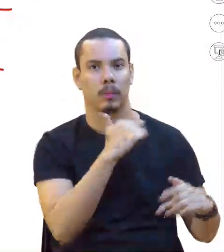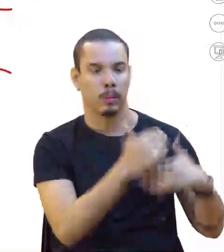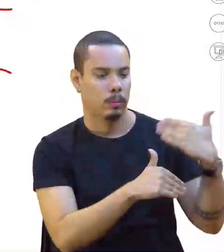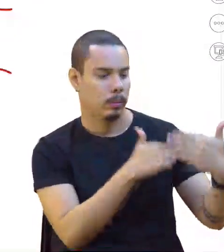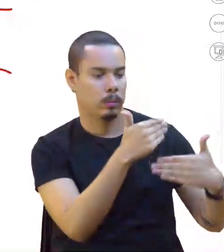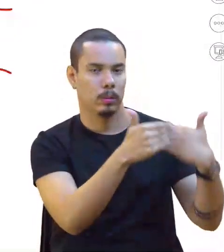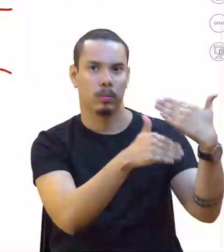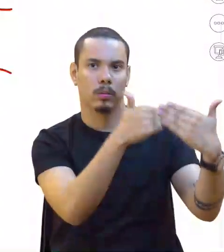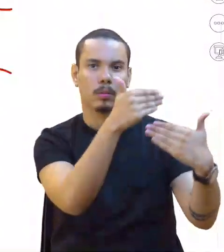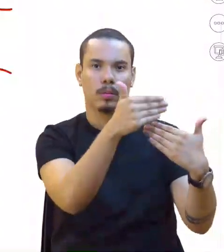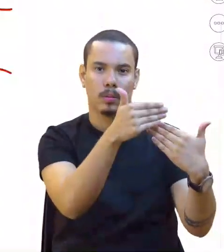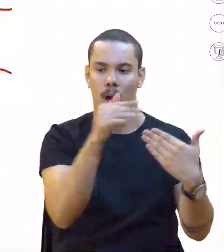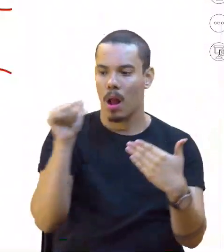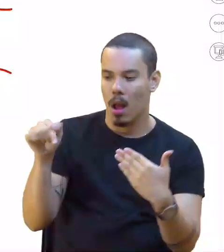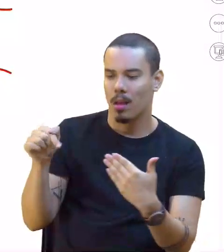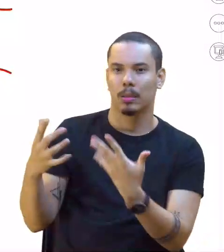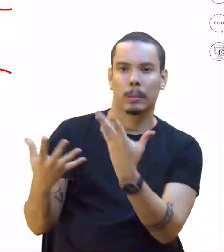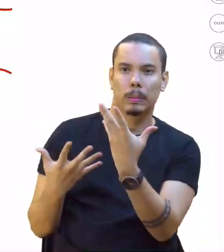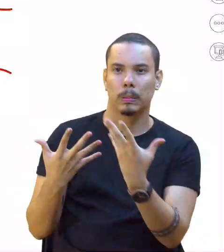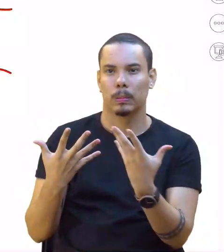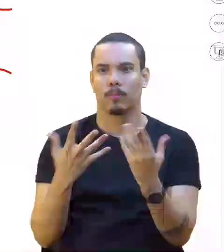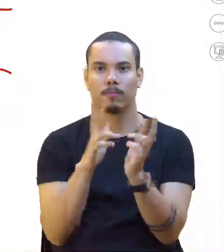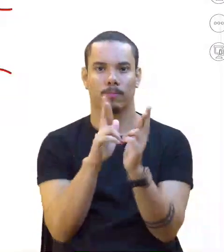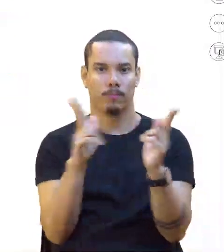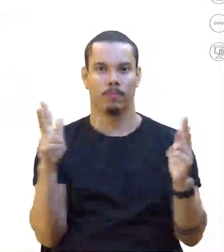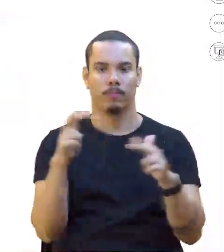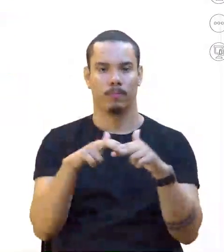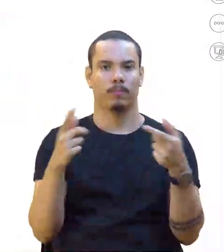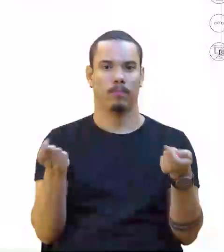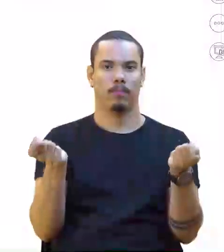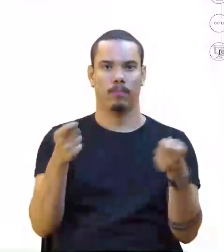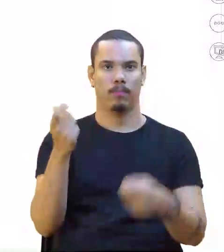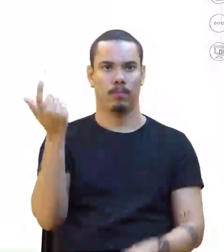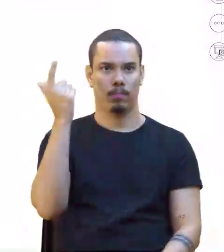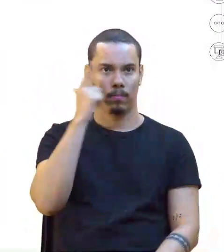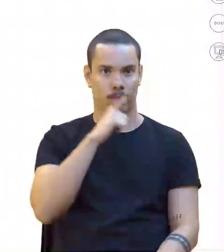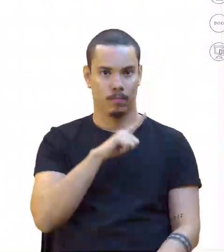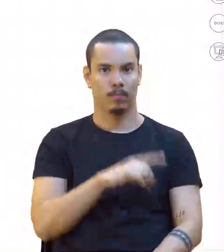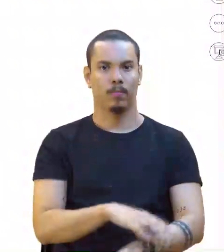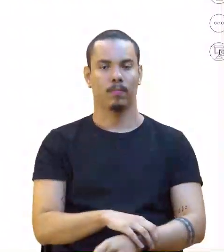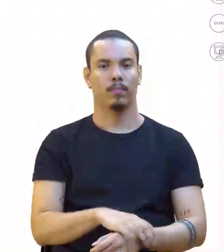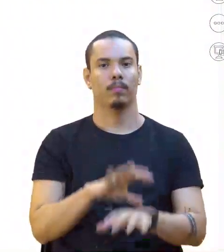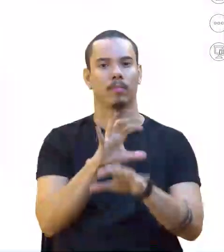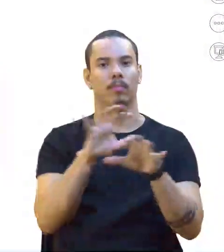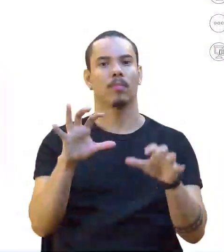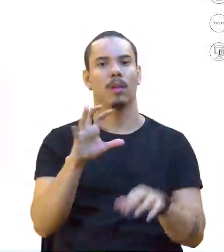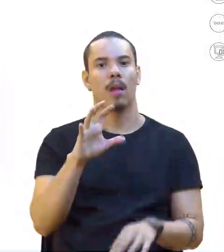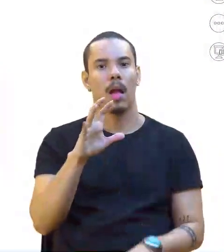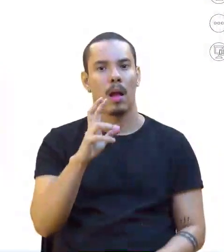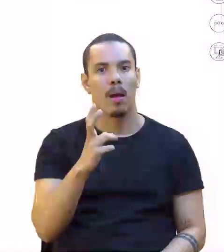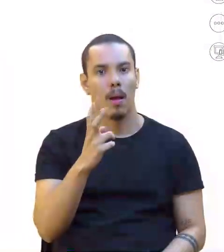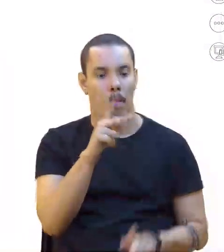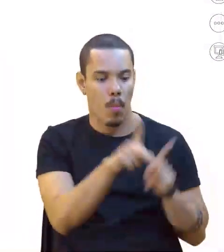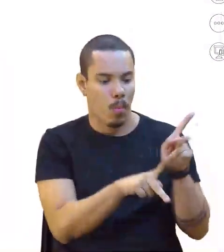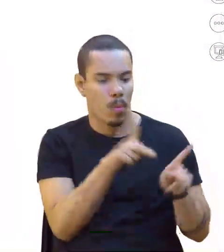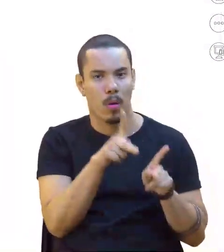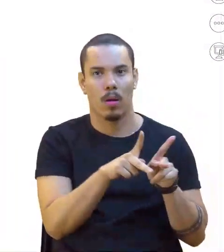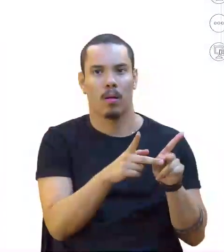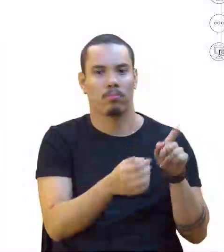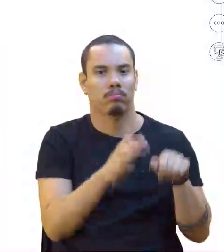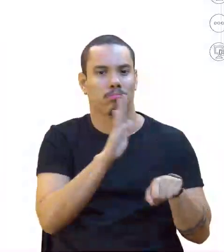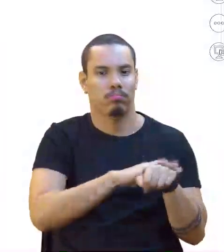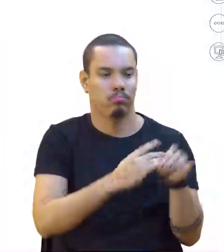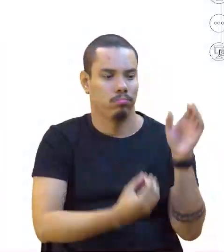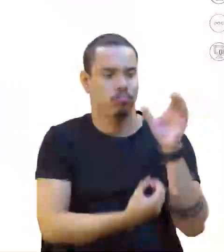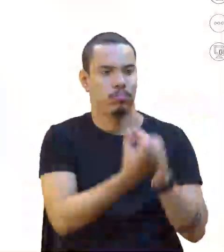é o povo, nas condições que lhes são possíveis. Cultura popular é a cultura criada pelo povo, né? Nas condições que lhes